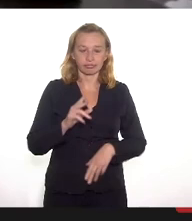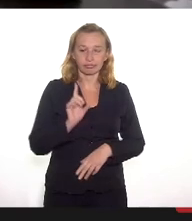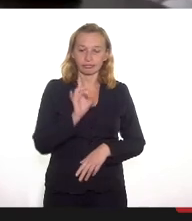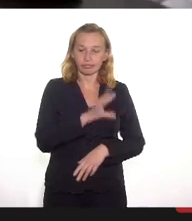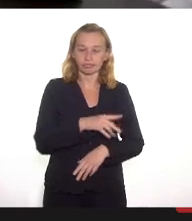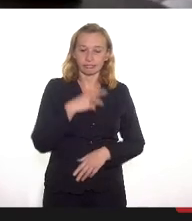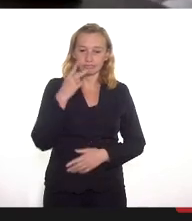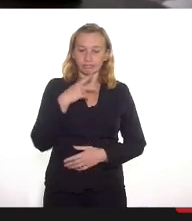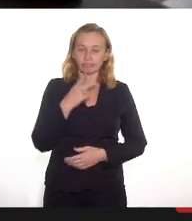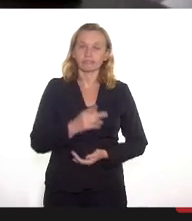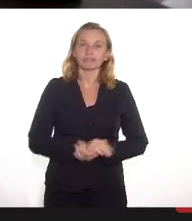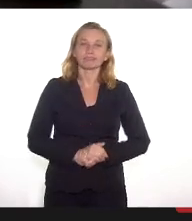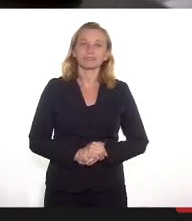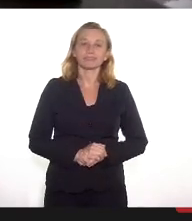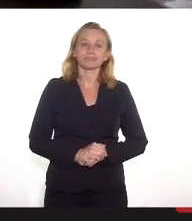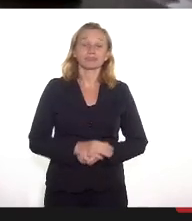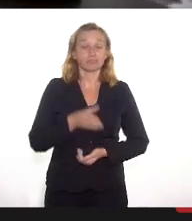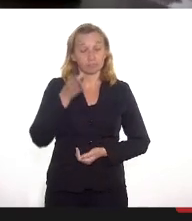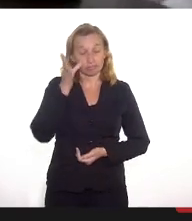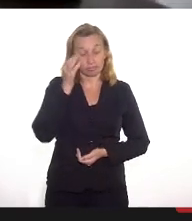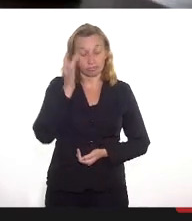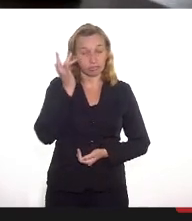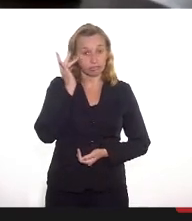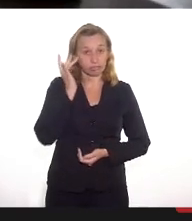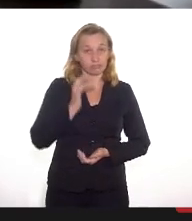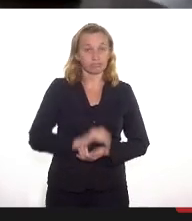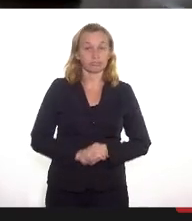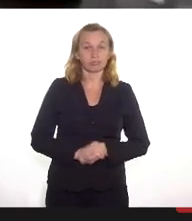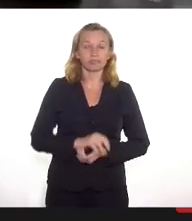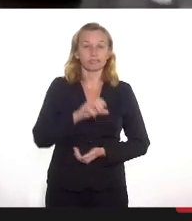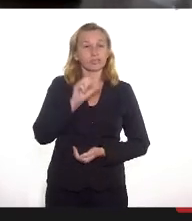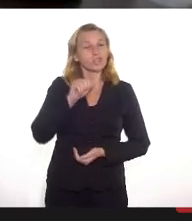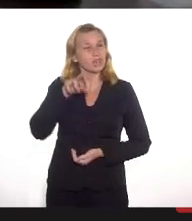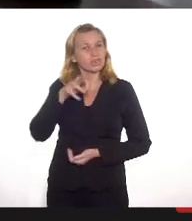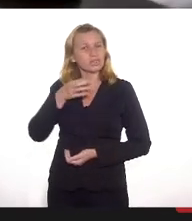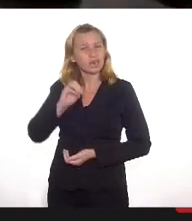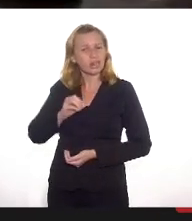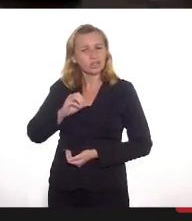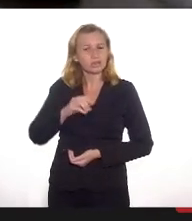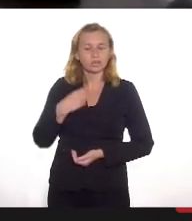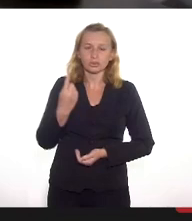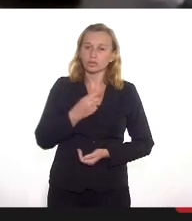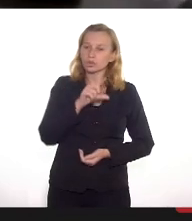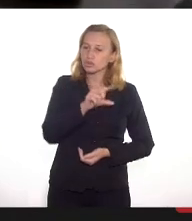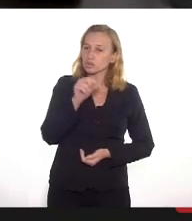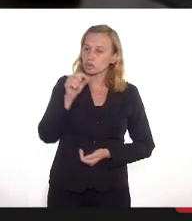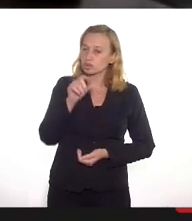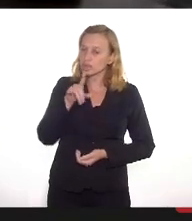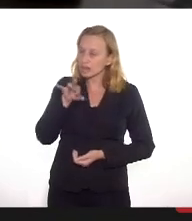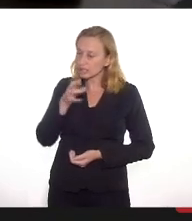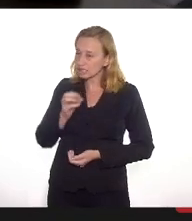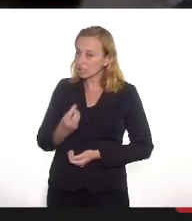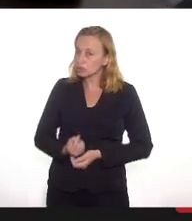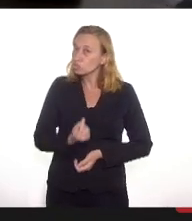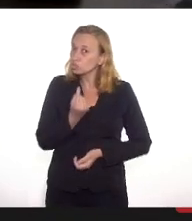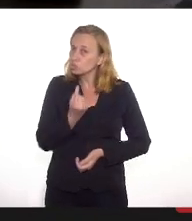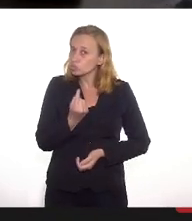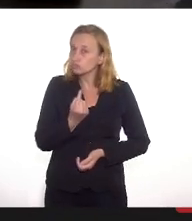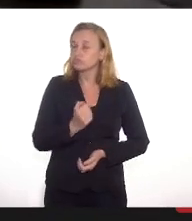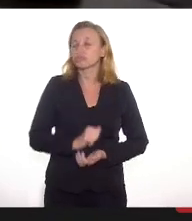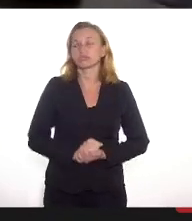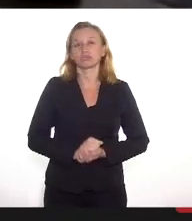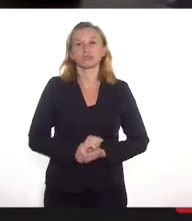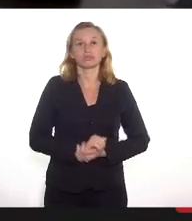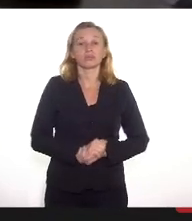fralda embaixo interessante o inclusive o calendário quando a gente decidiu por esse calendário o único essa última